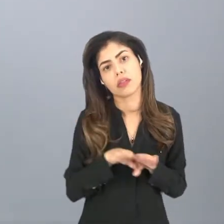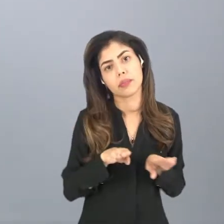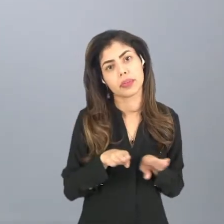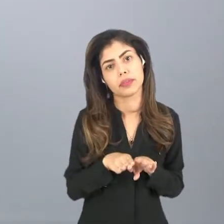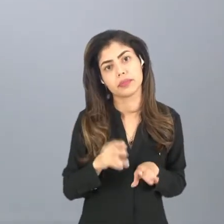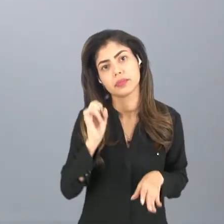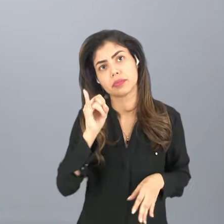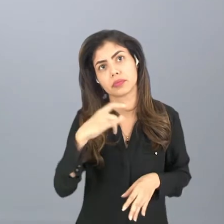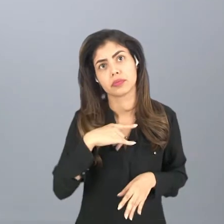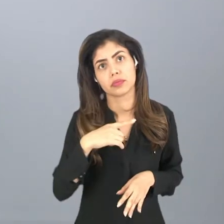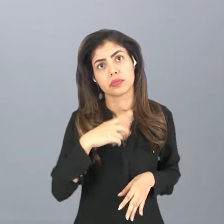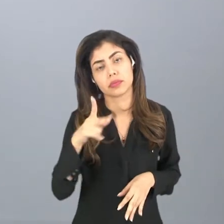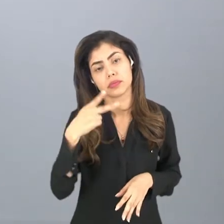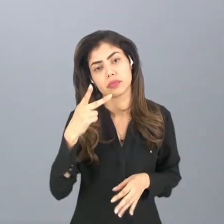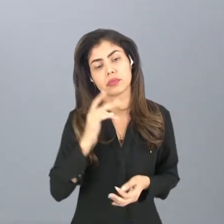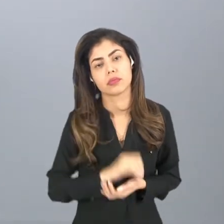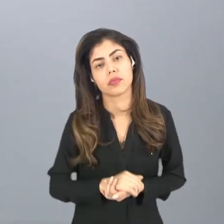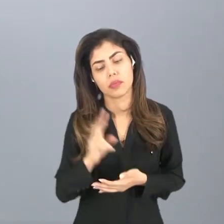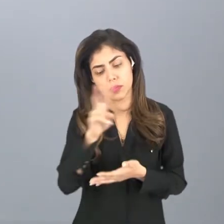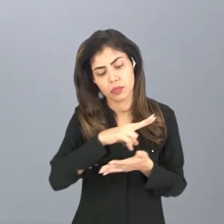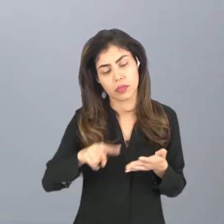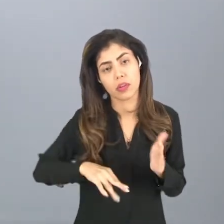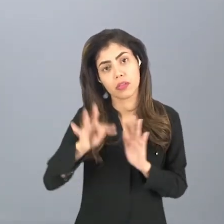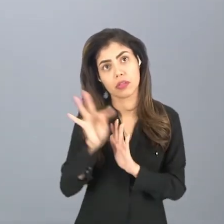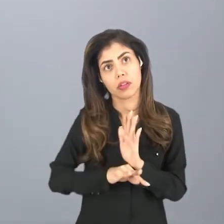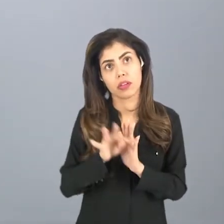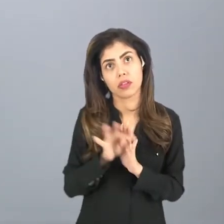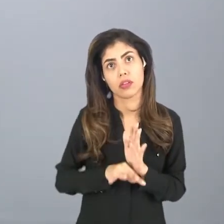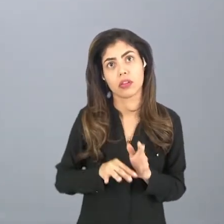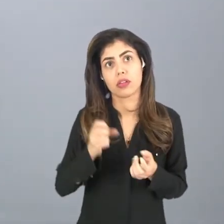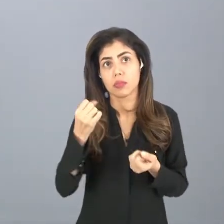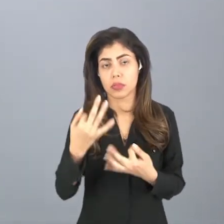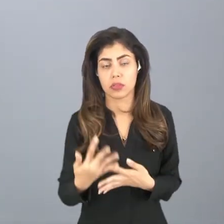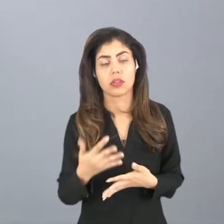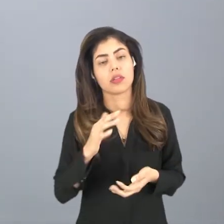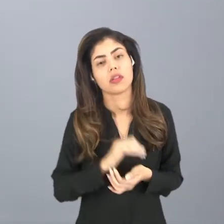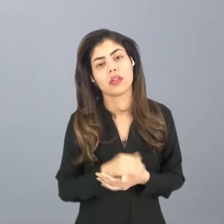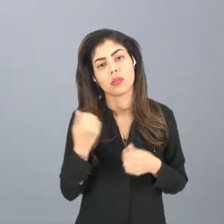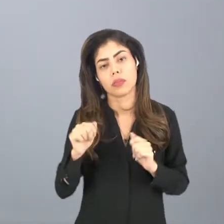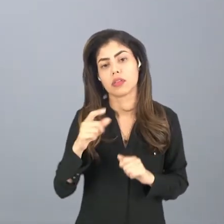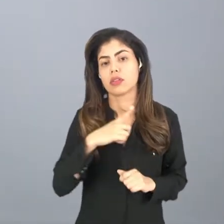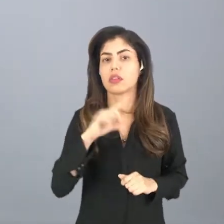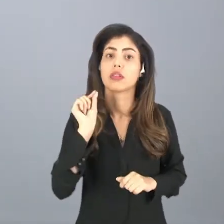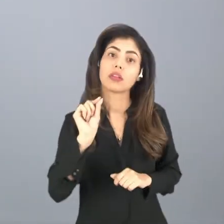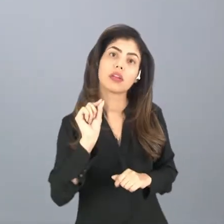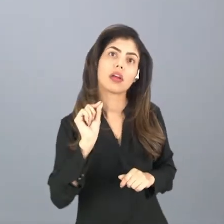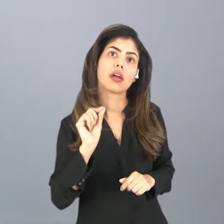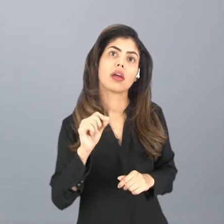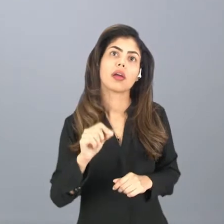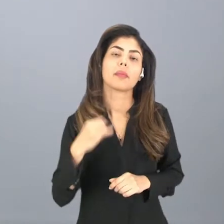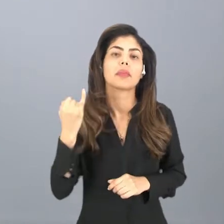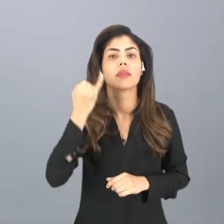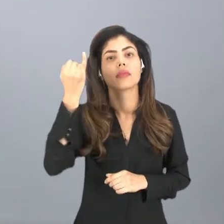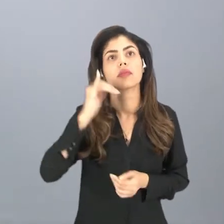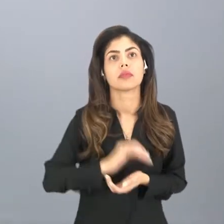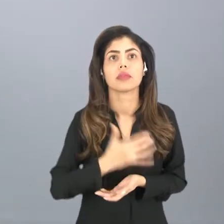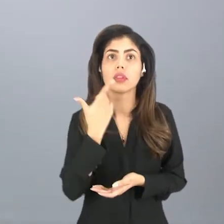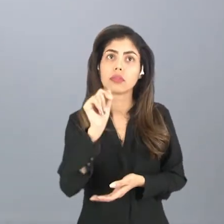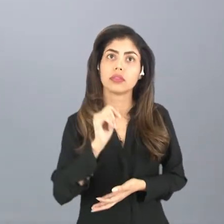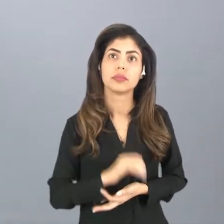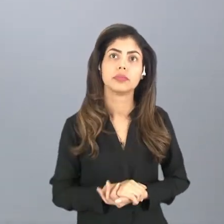se eu vou avaliar um texto, se eu vou ler esse texto de uma maneira crítica, eu preciso ter o domínio essencial da linguagem.